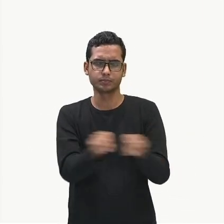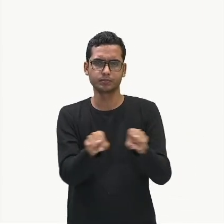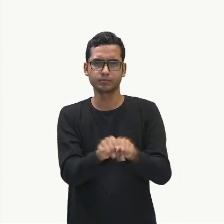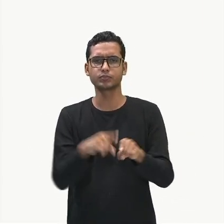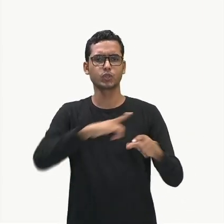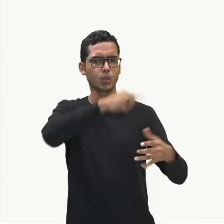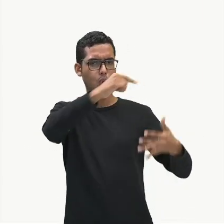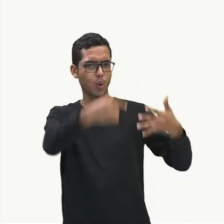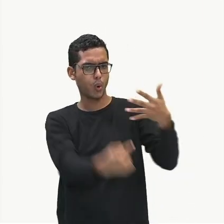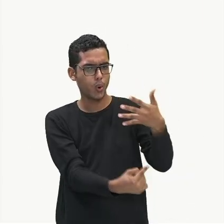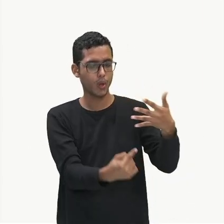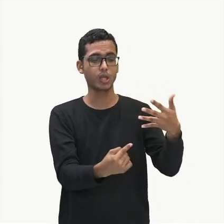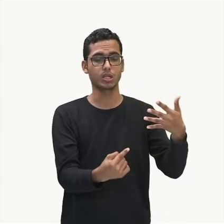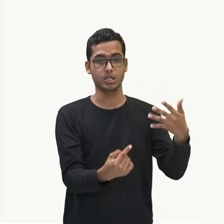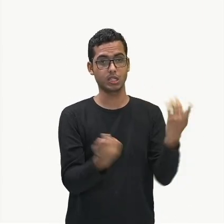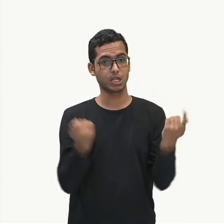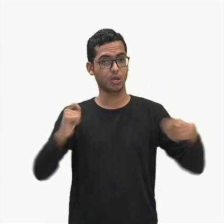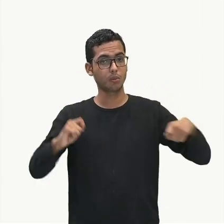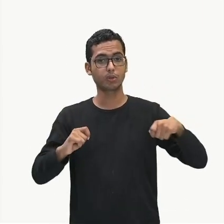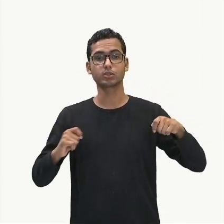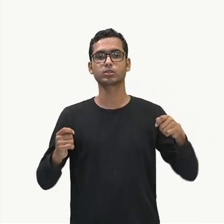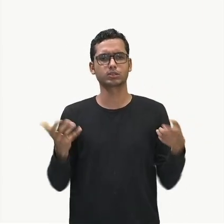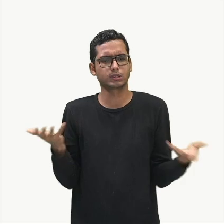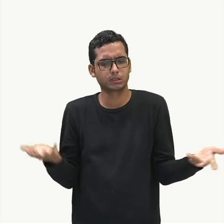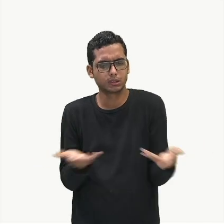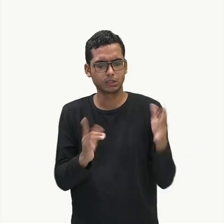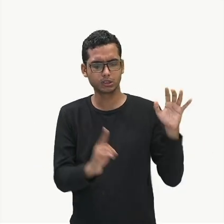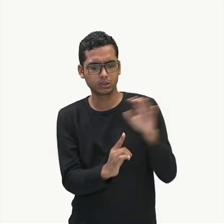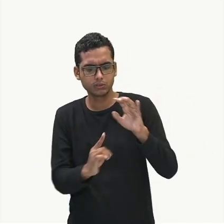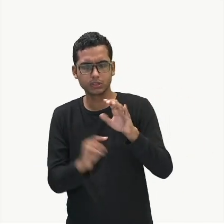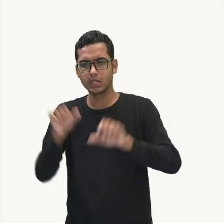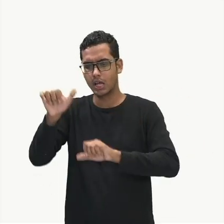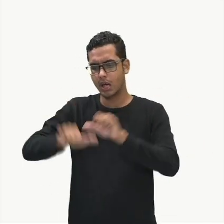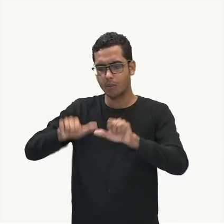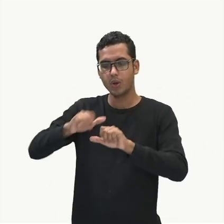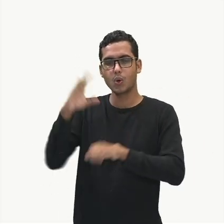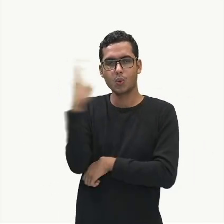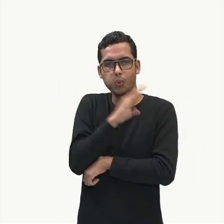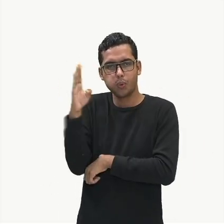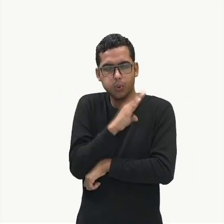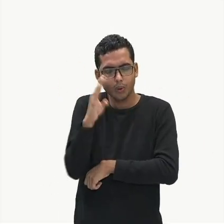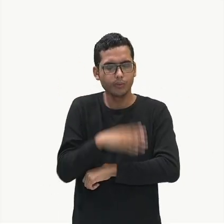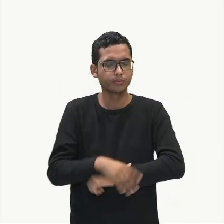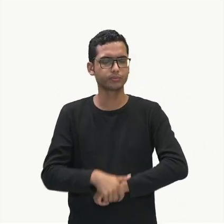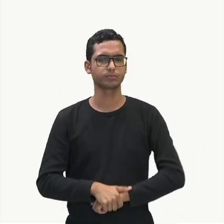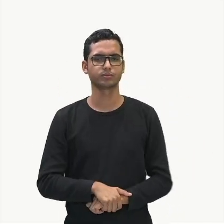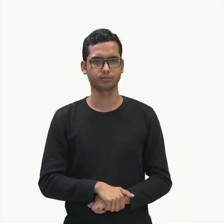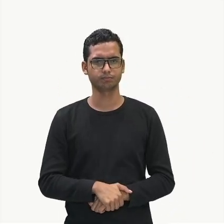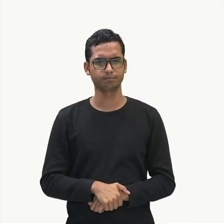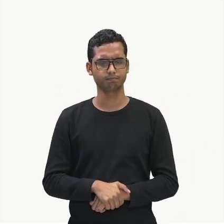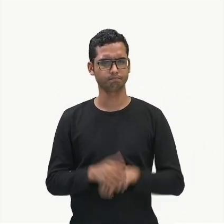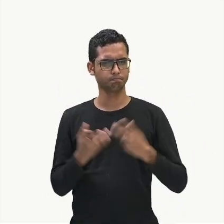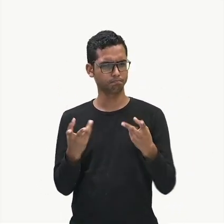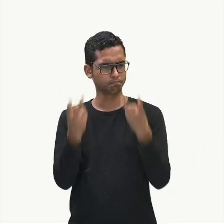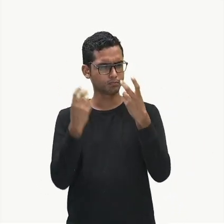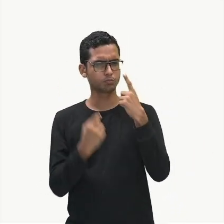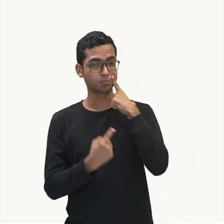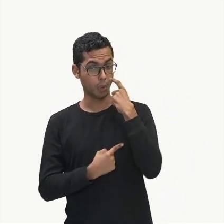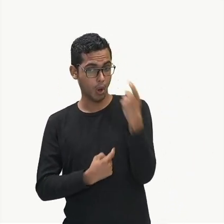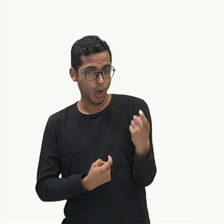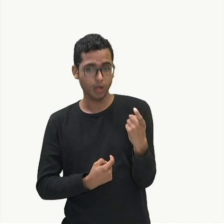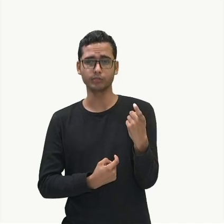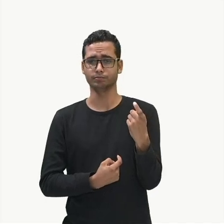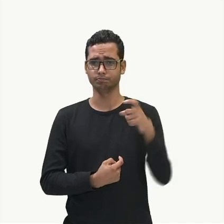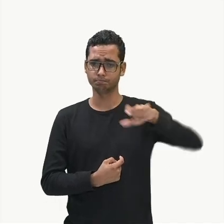os fatores que alteram essa velocidade. Olha que interessante. Olha como a química ela é